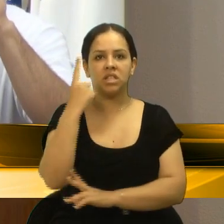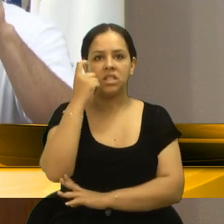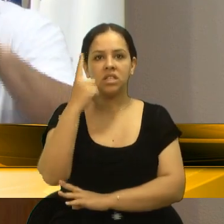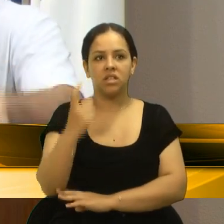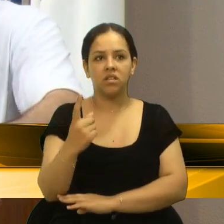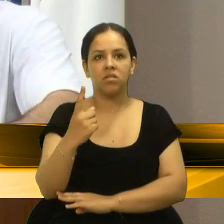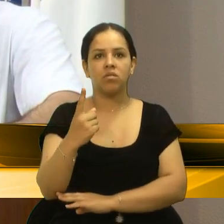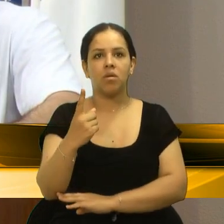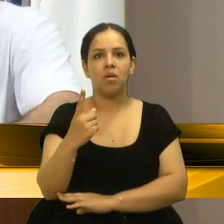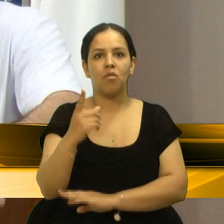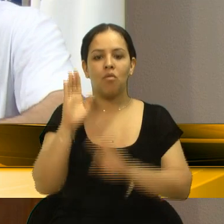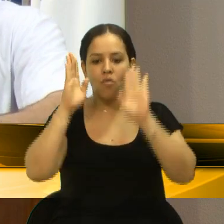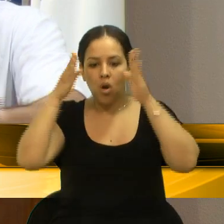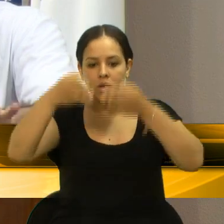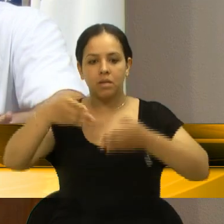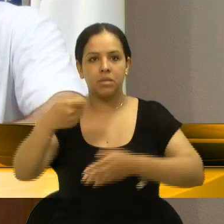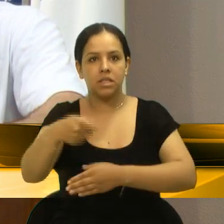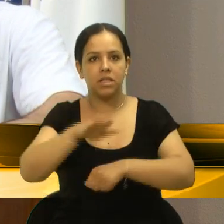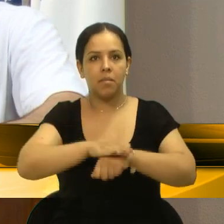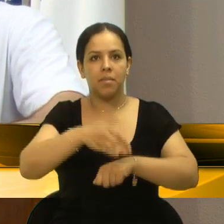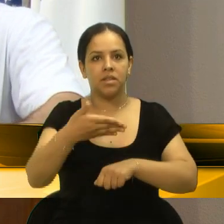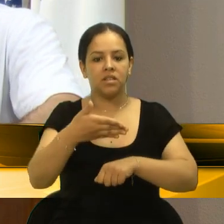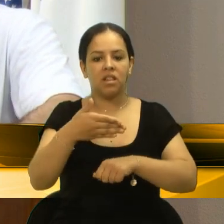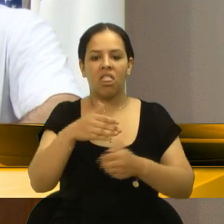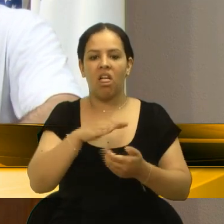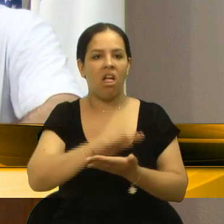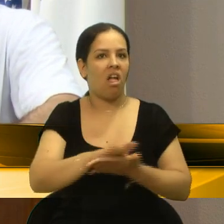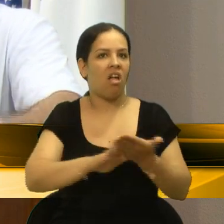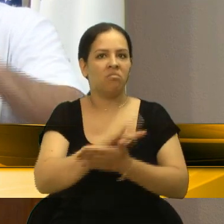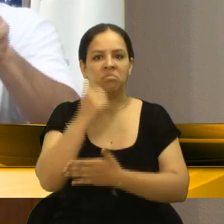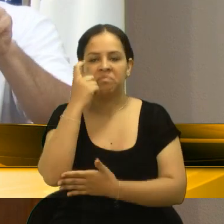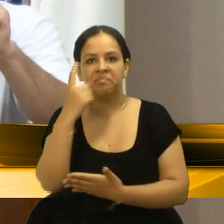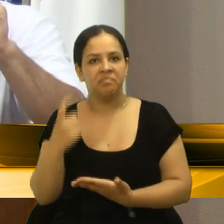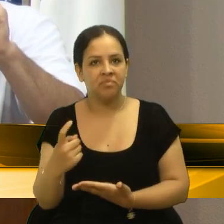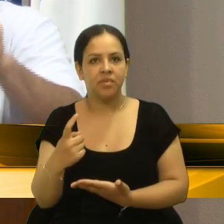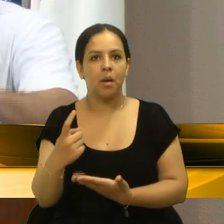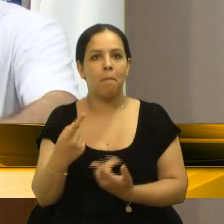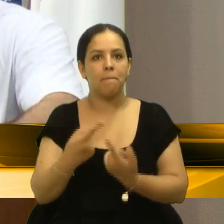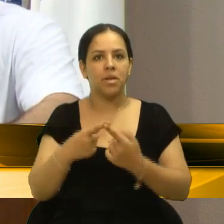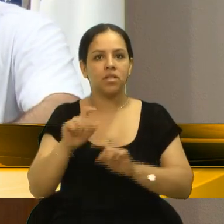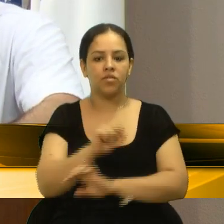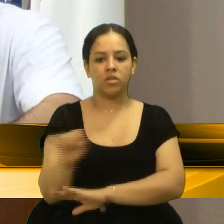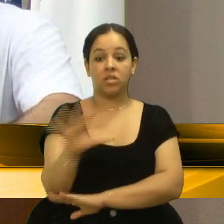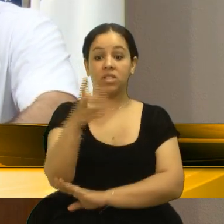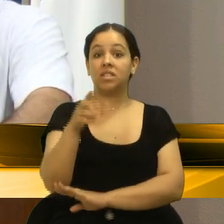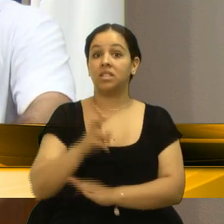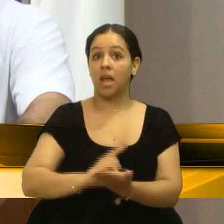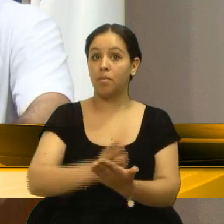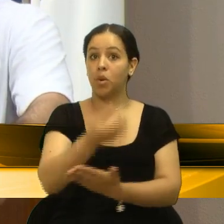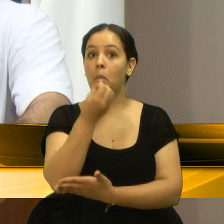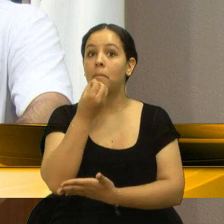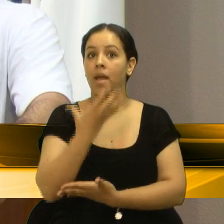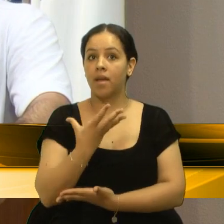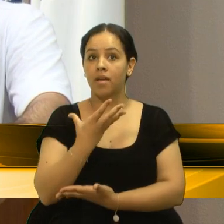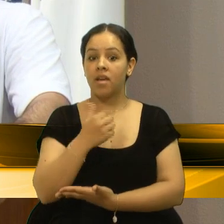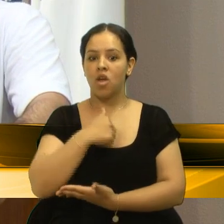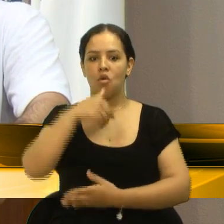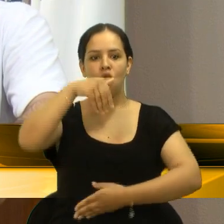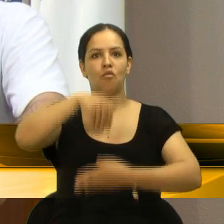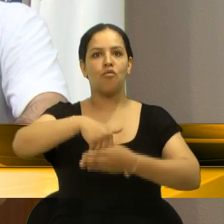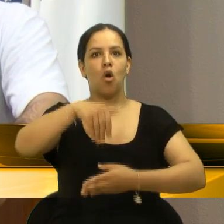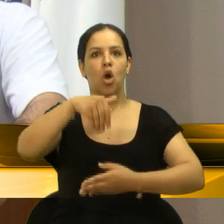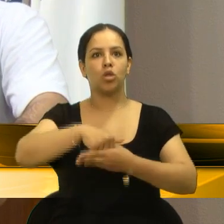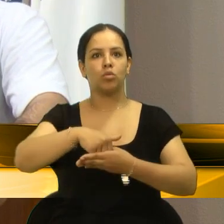nos mais necessitados, sem nenhum interesse, sem nenhum jeitinho, mas valorizaram sempre o bem comum. Eu voto pelos